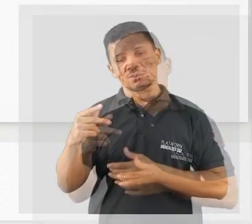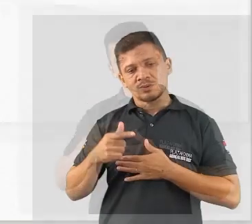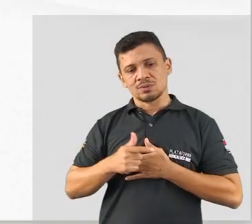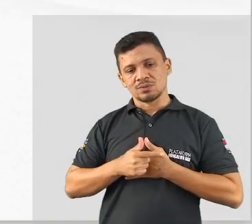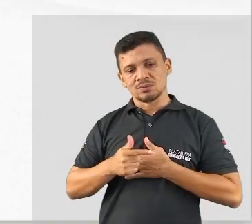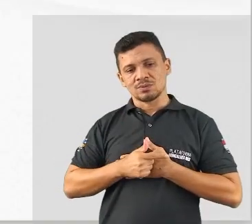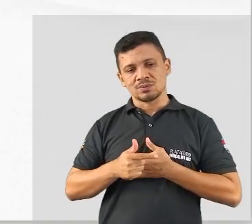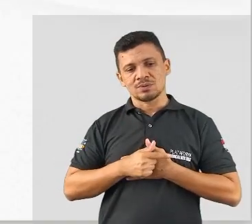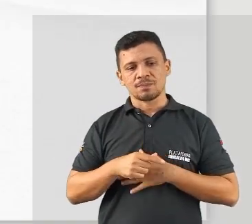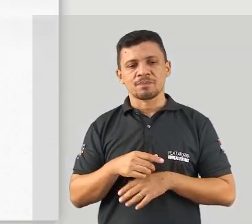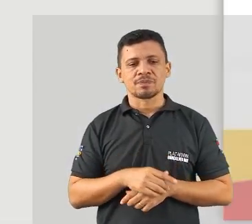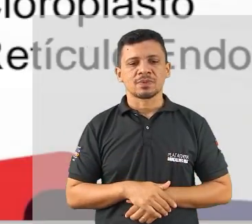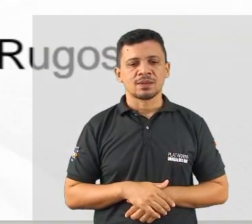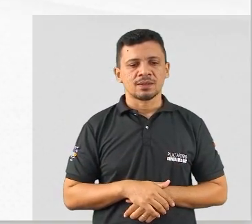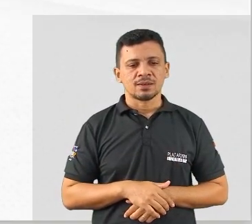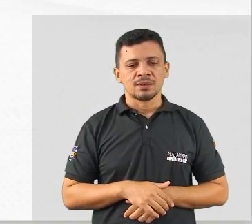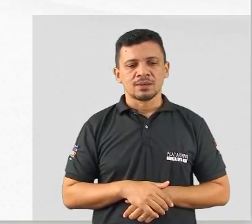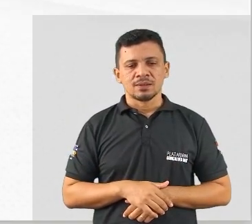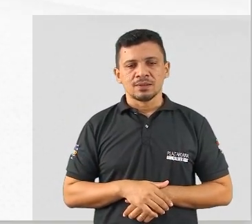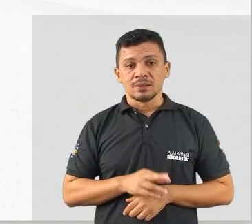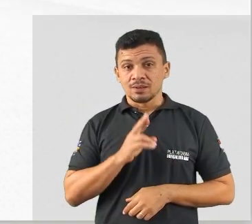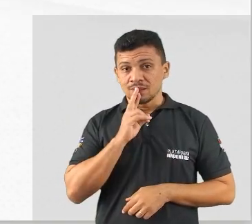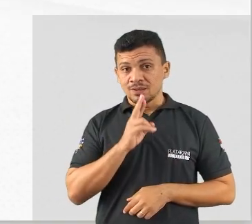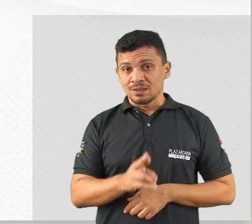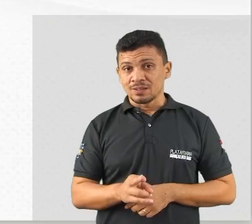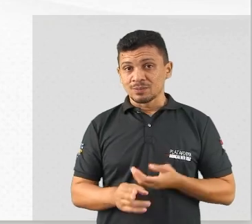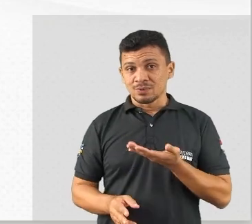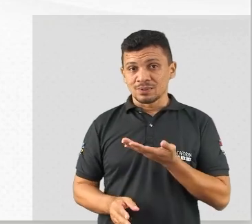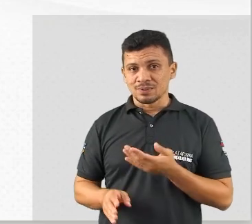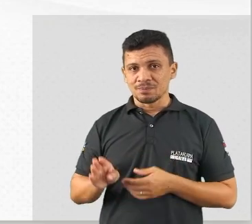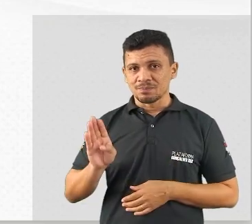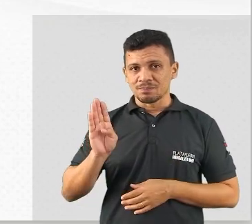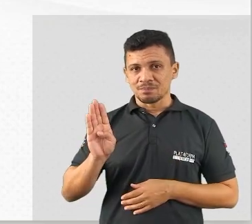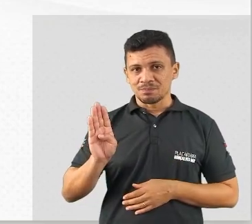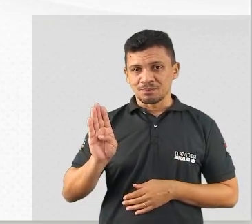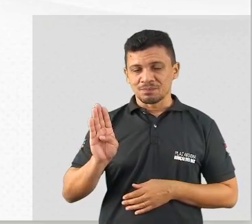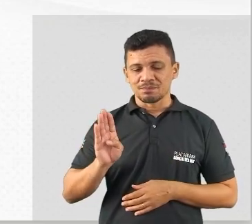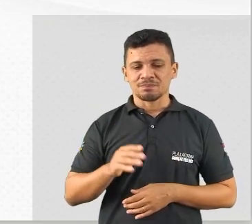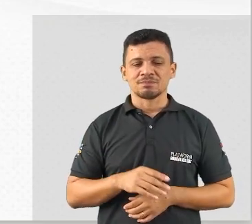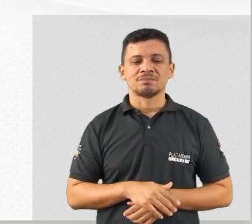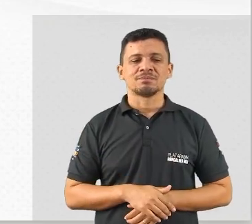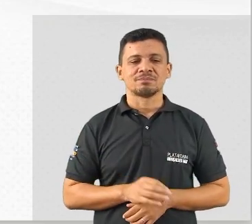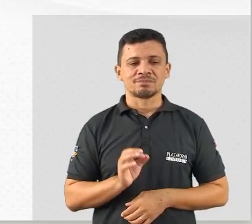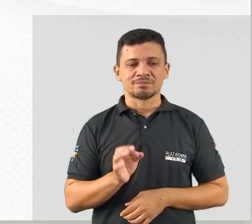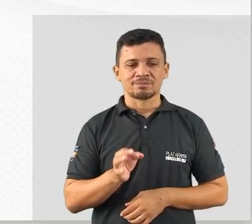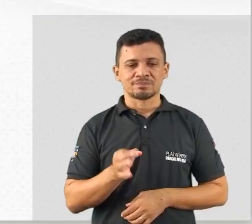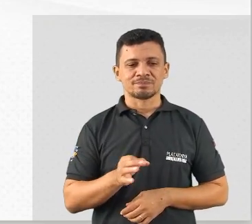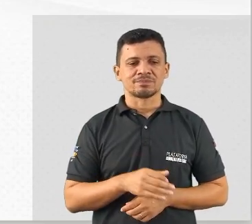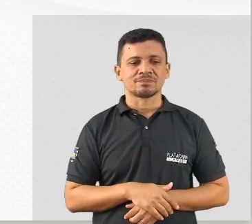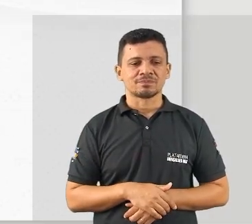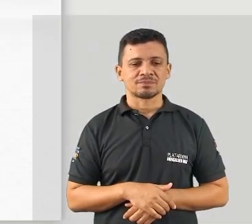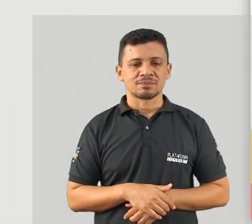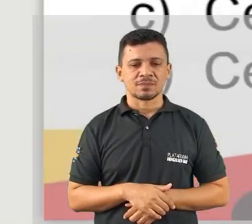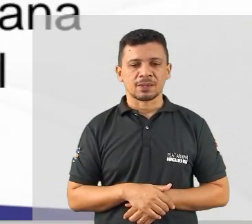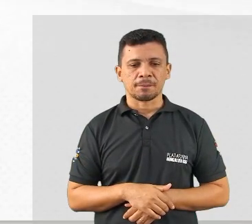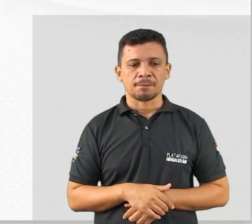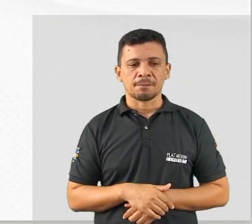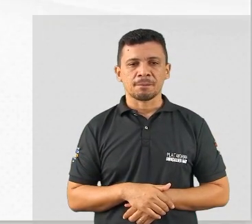funções. Então, vamos avaliar. A nossa resposta correta é a letra B, certinho, lisossomos.